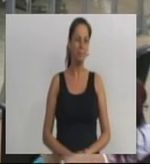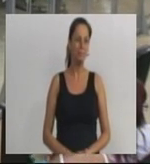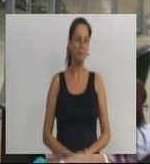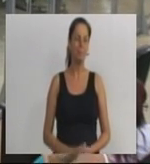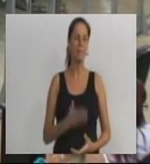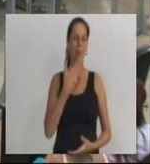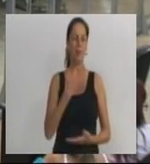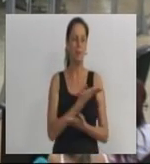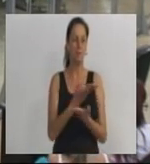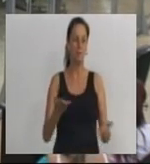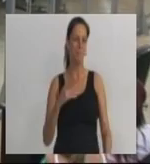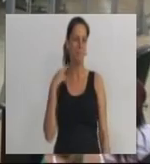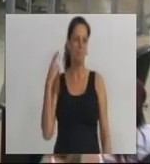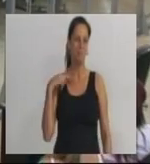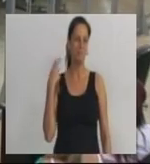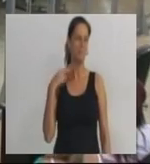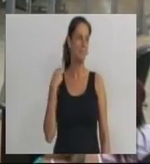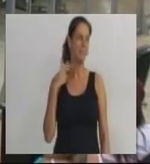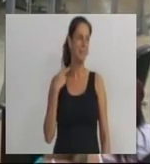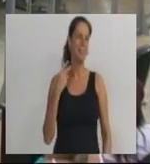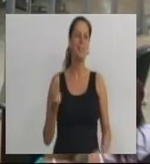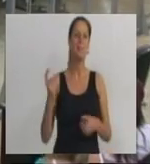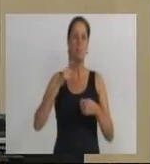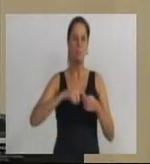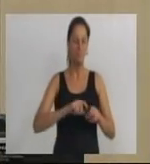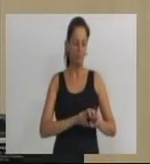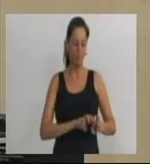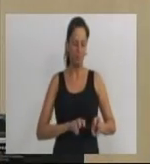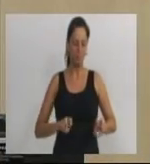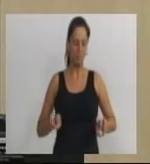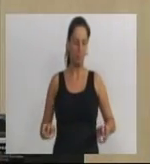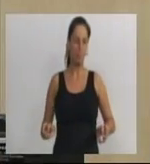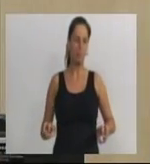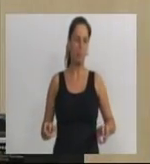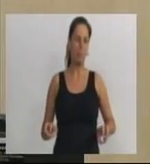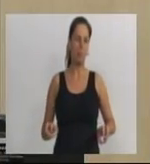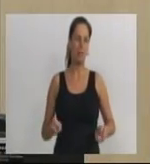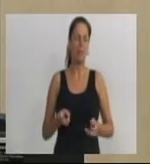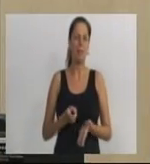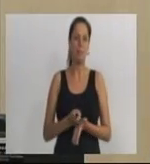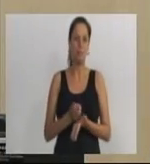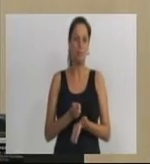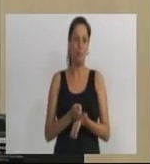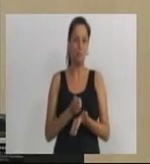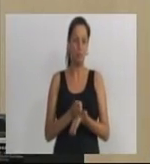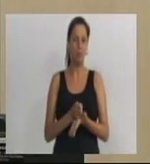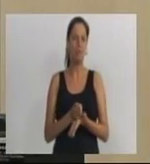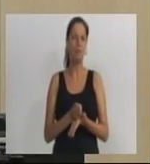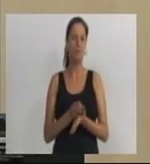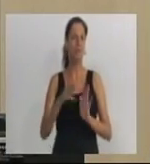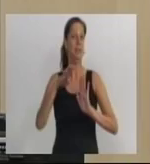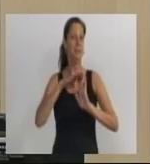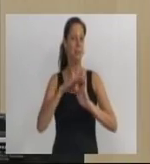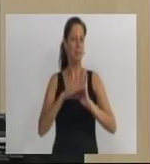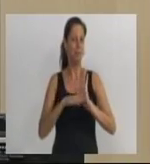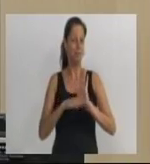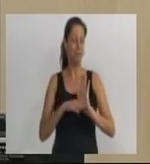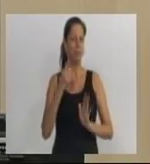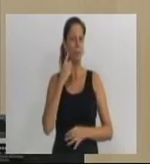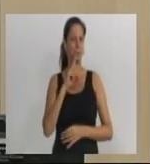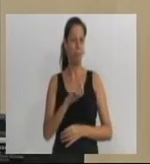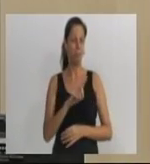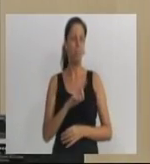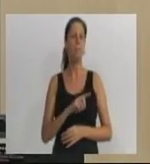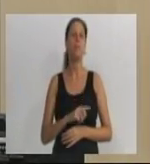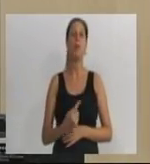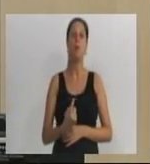Solicito aos senhores vereadores que retomem a sua bancada para que possamos dar prosseguimento à matéria da ordem do dia. Inicialmente,